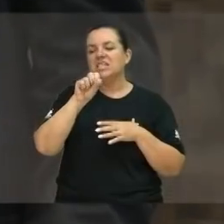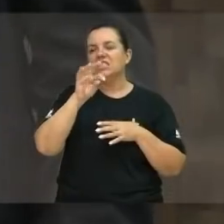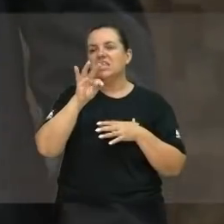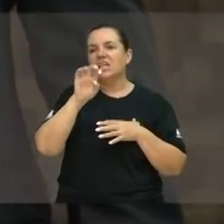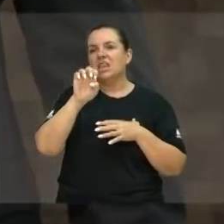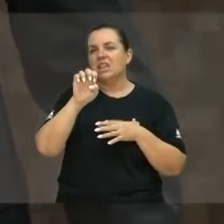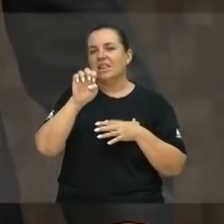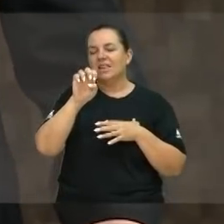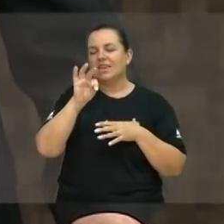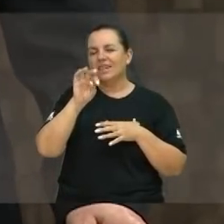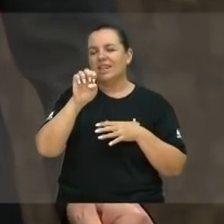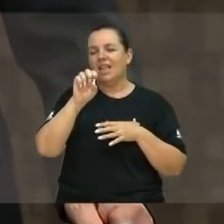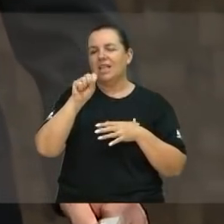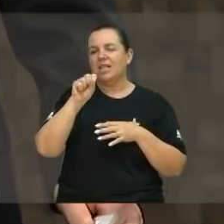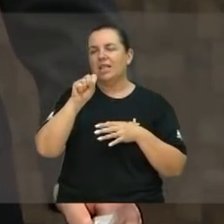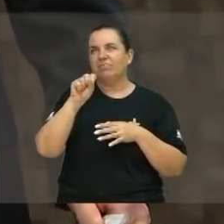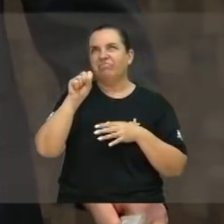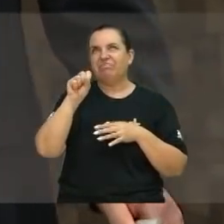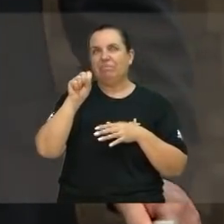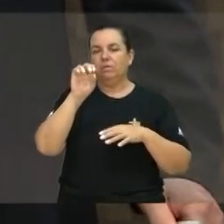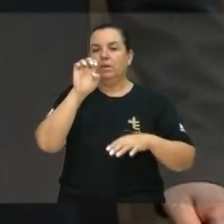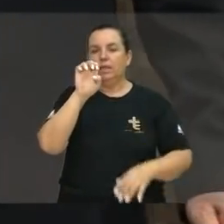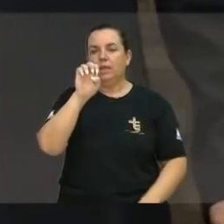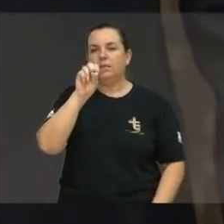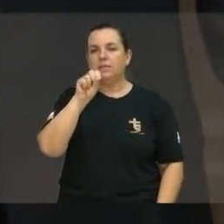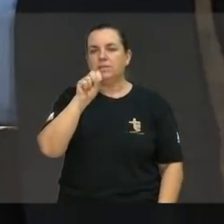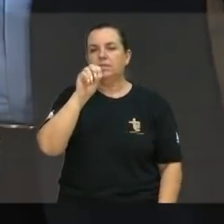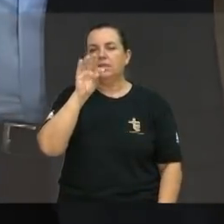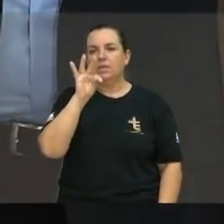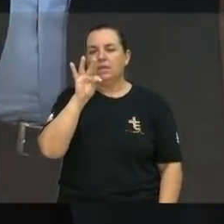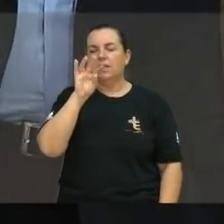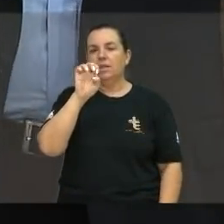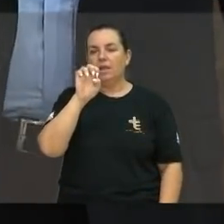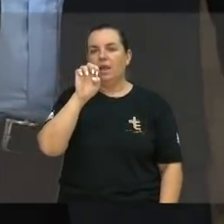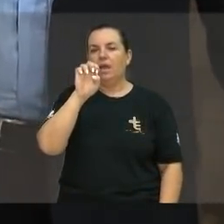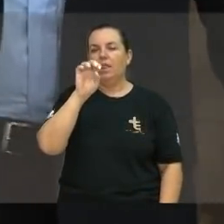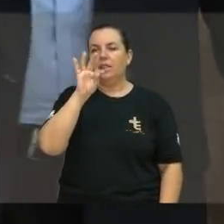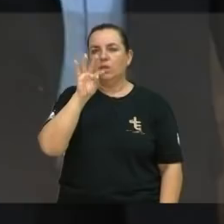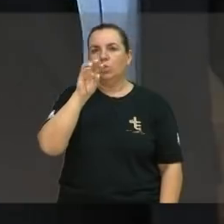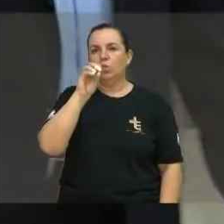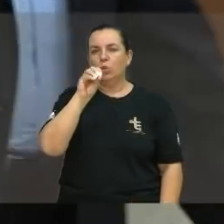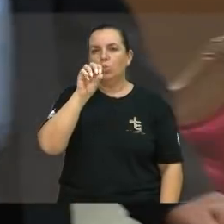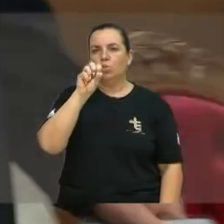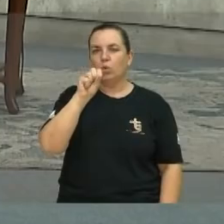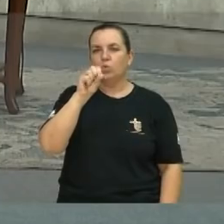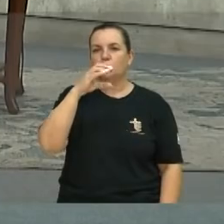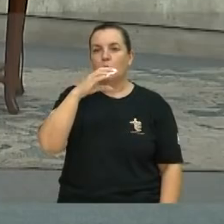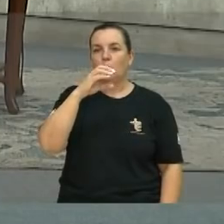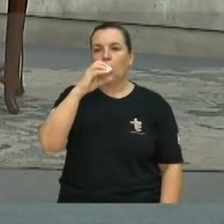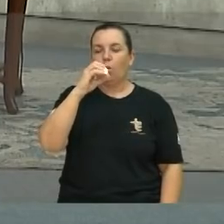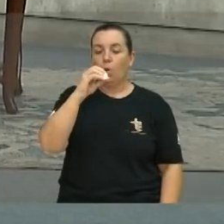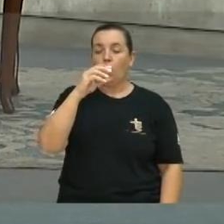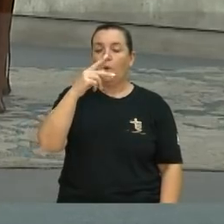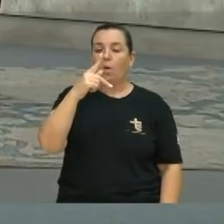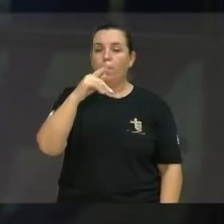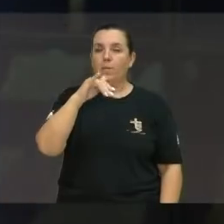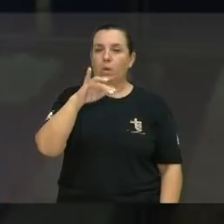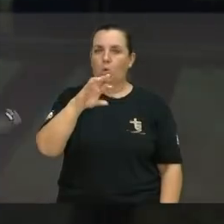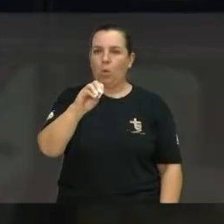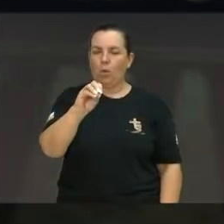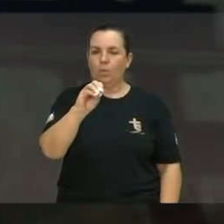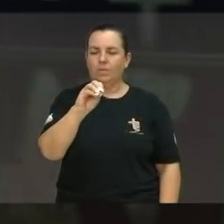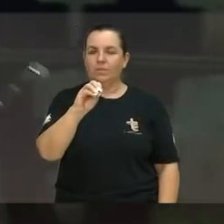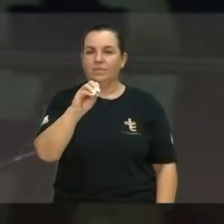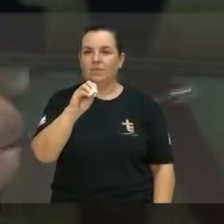vendo aí para ver como está o peito e o médico ausculta